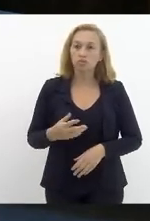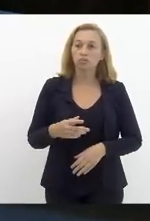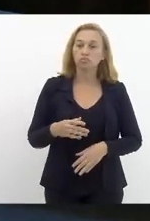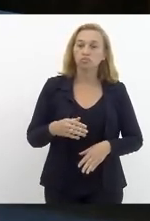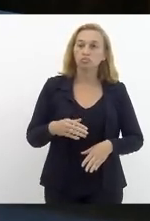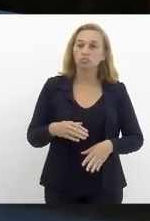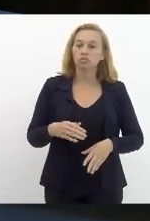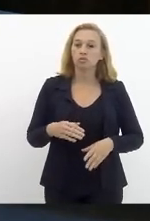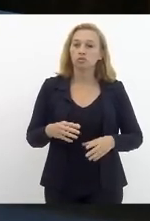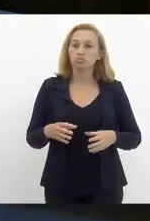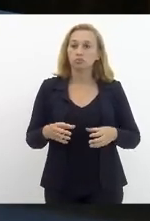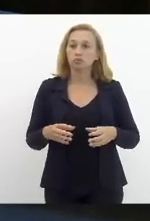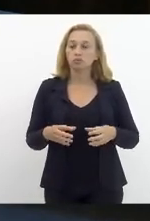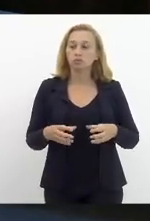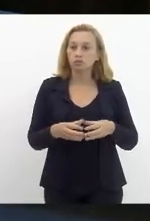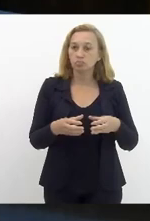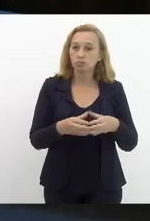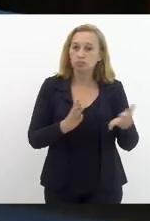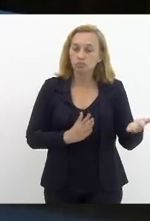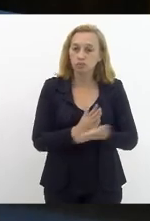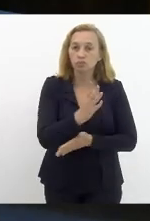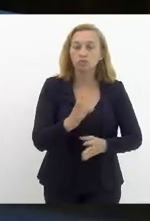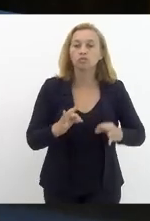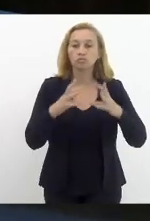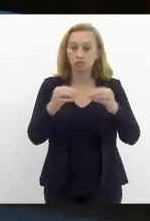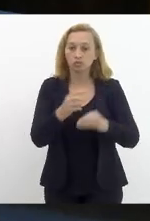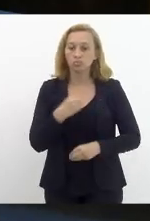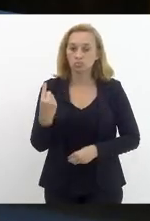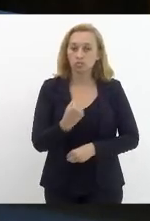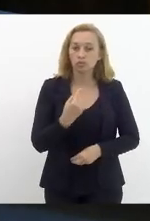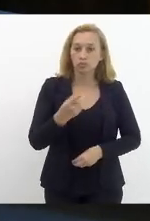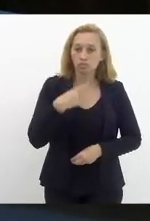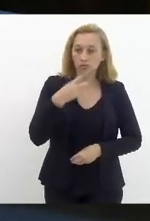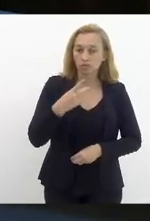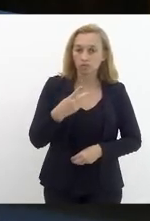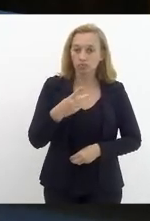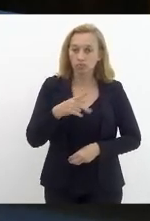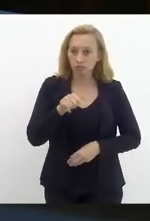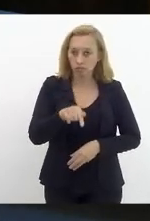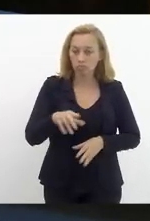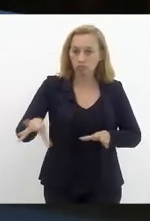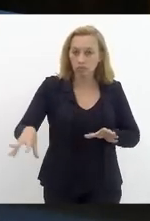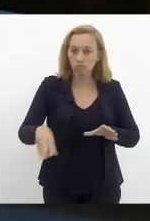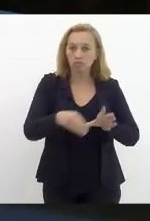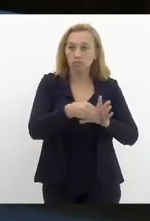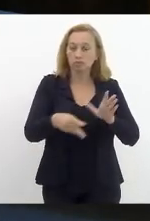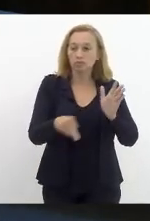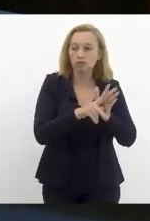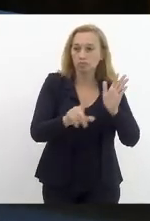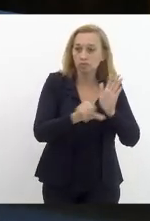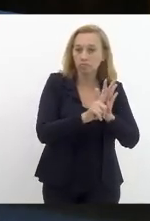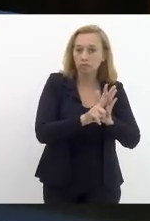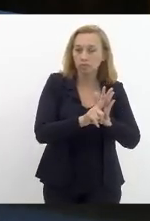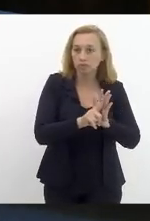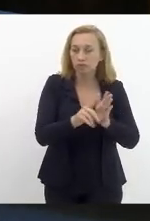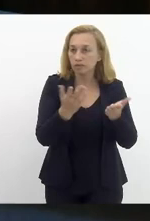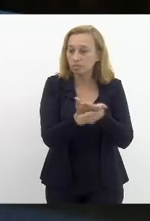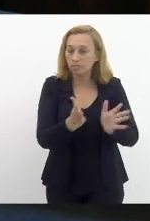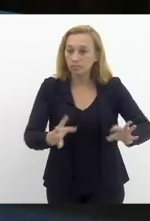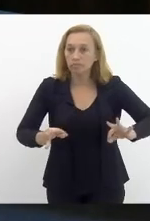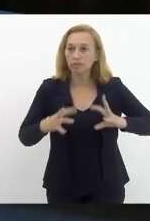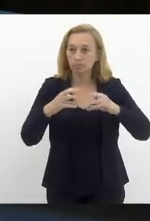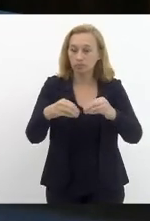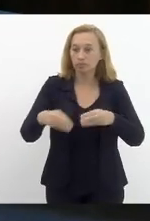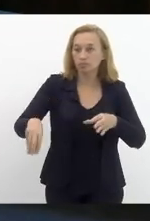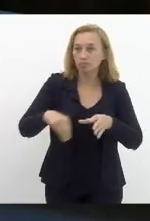aprovados. Tudo que a gente está fazendo aqui, embasando esse projeto de lei para acabar de uma vez por todas a cláusula de barreira, está dentro da Constituição